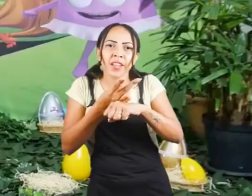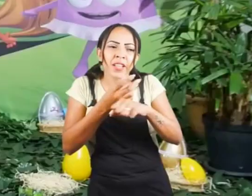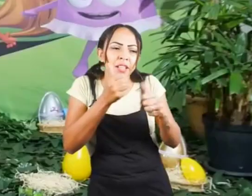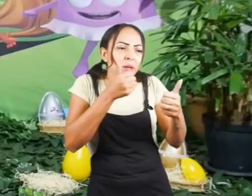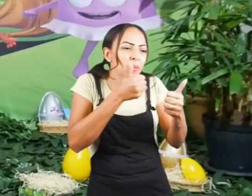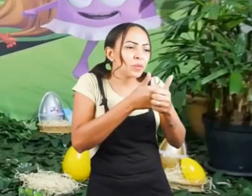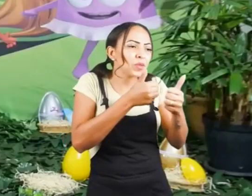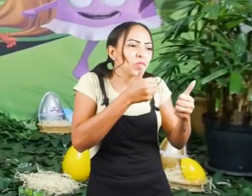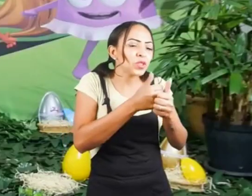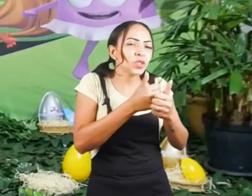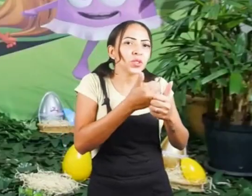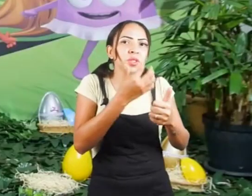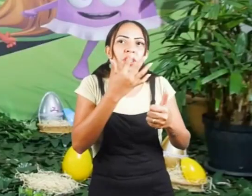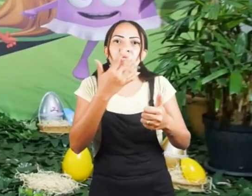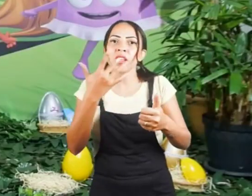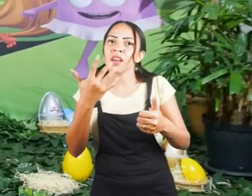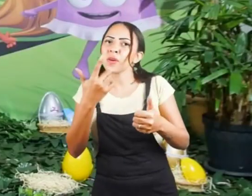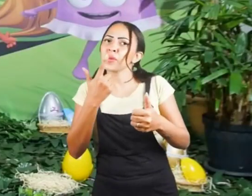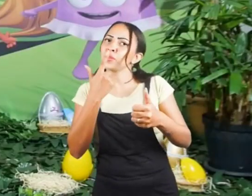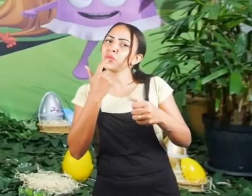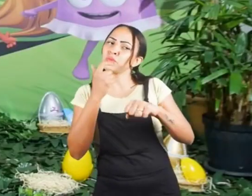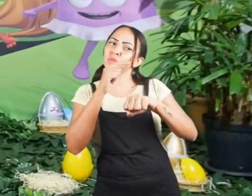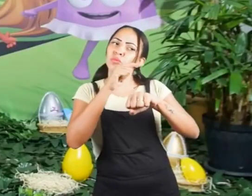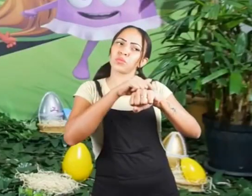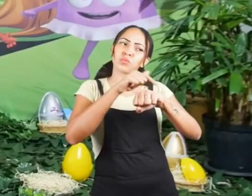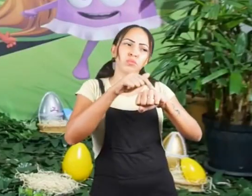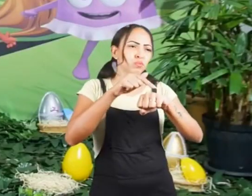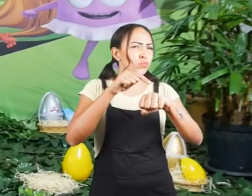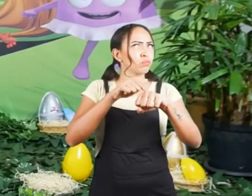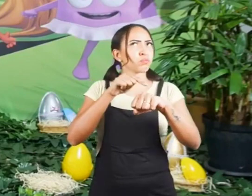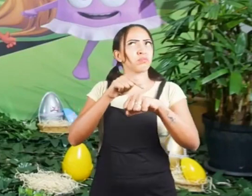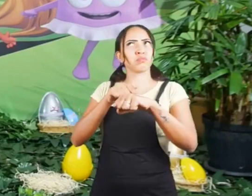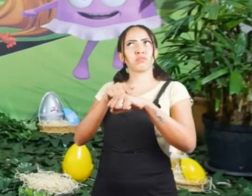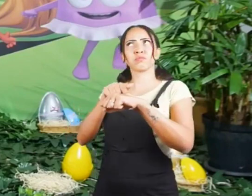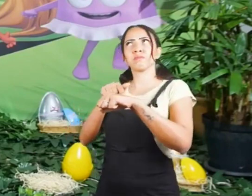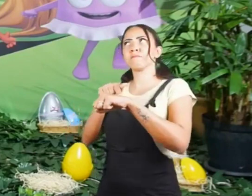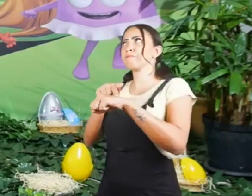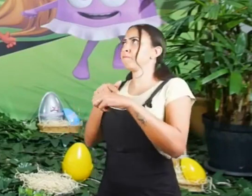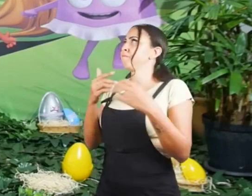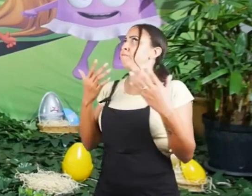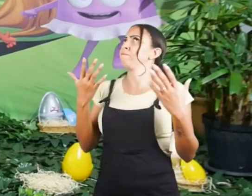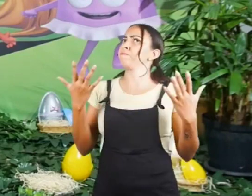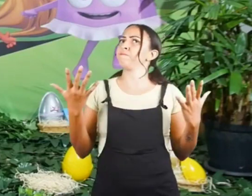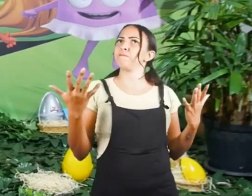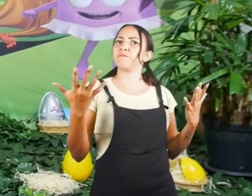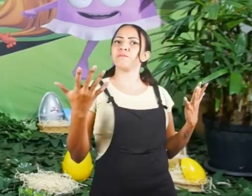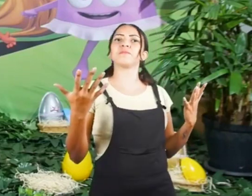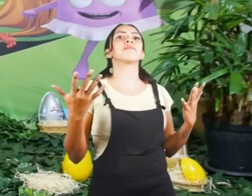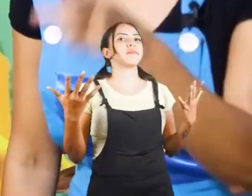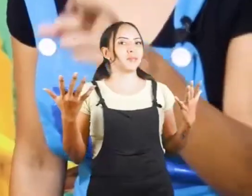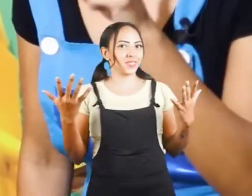de um morango! Cor de um morango? É!